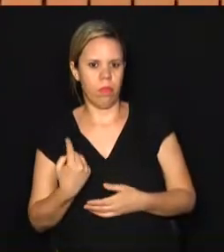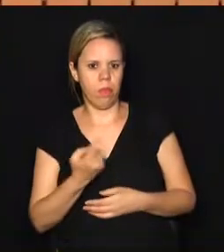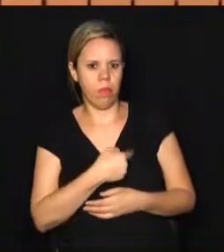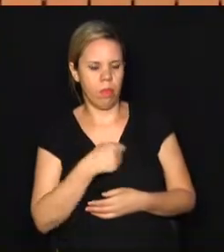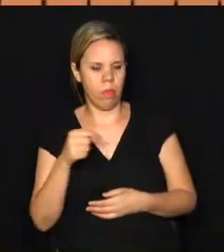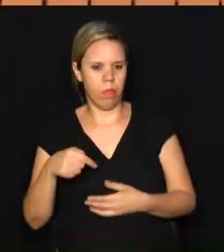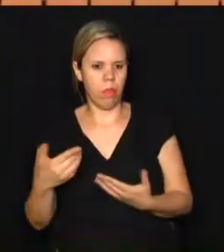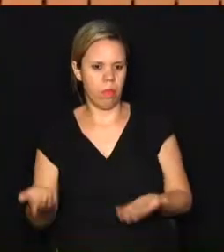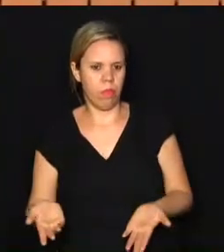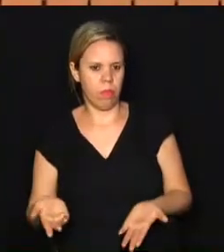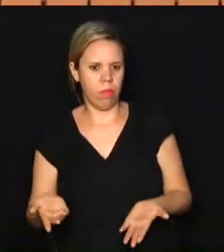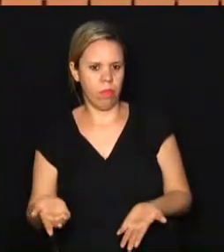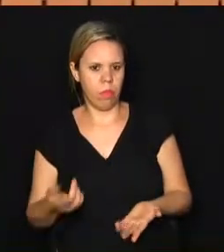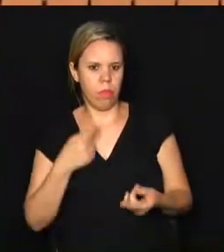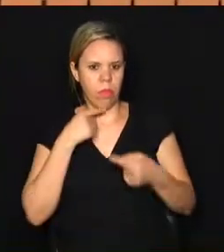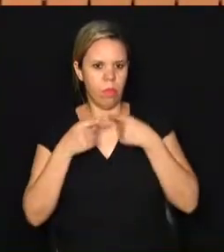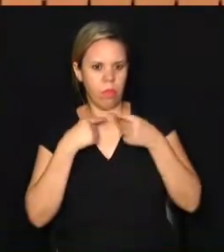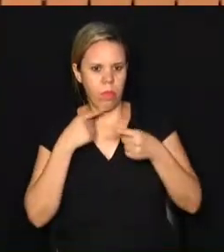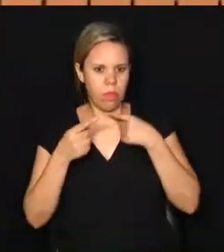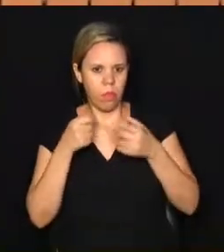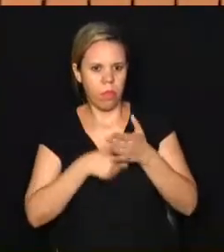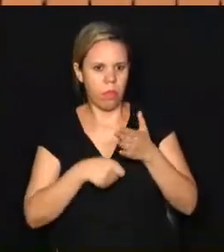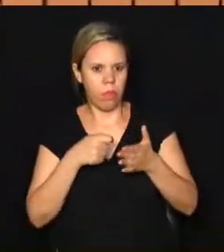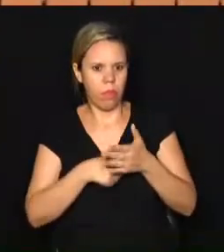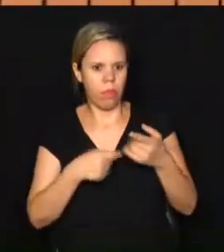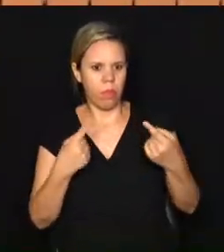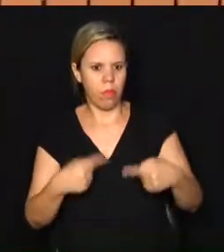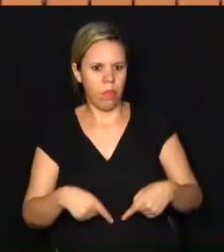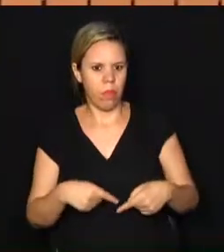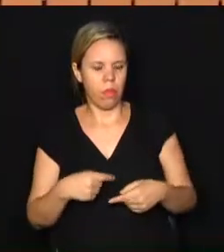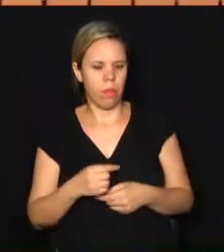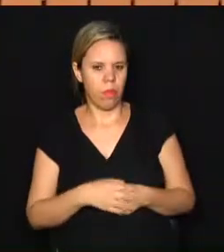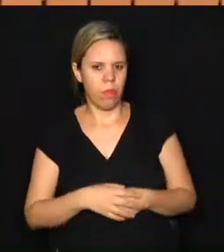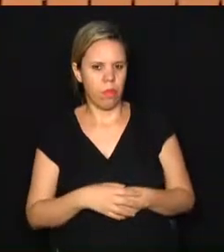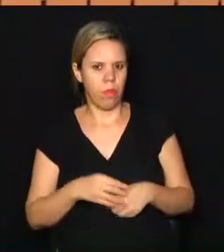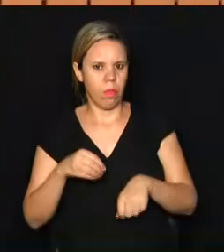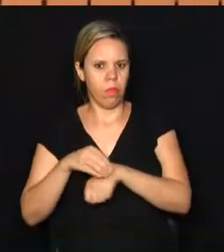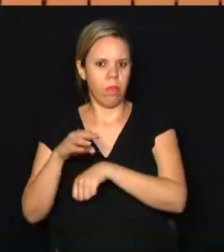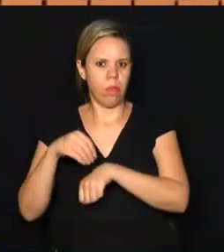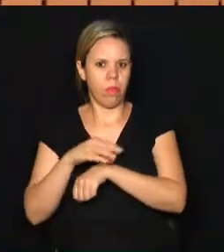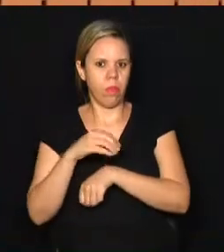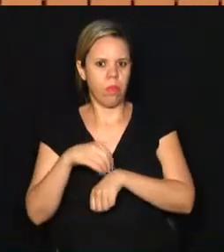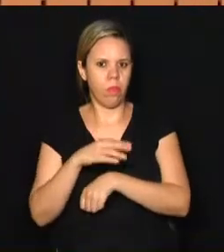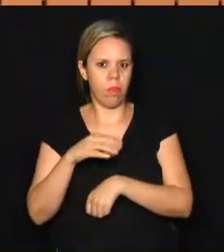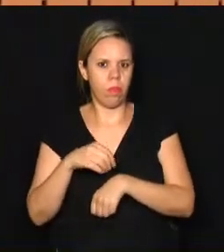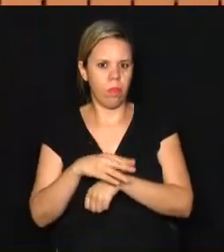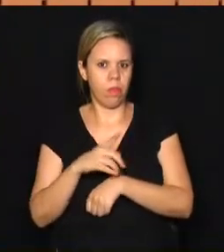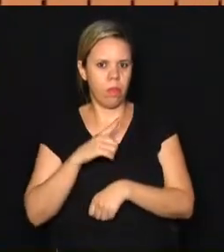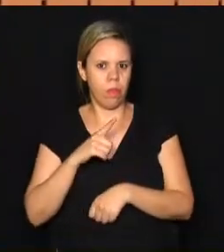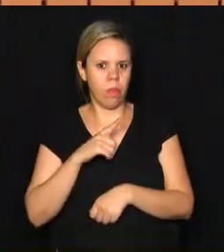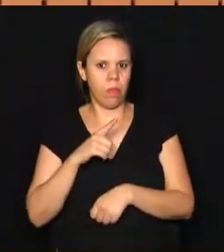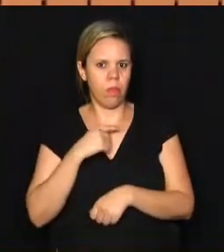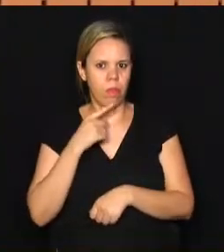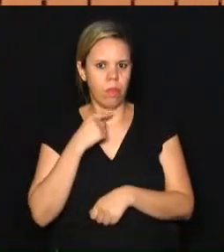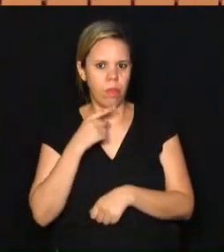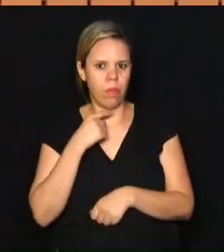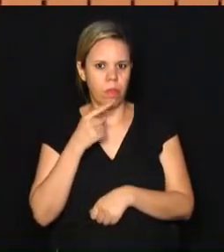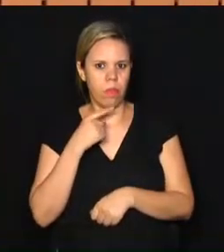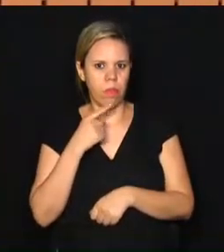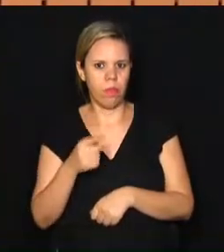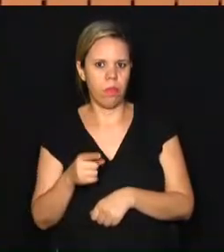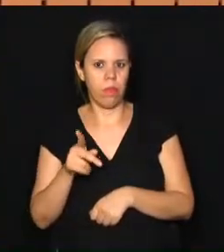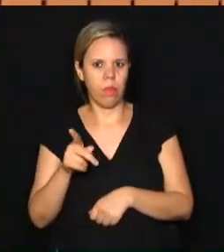enfim, né, que nós estamos questionando, nós estamos lutando contra, e desse risco nós estamos passando. Tenho questionado a tramitação